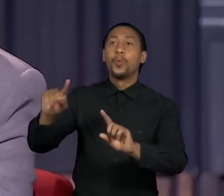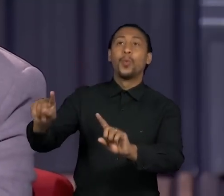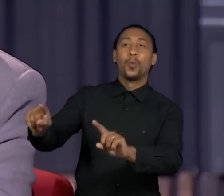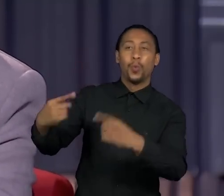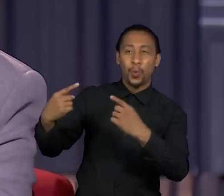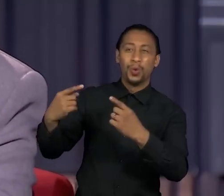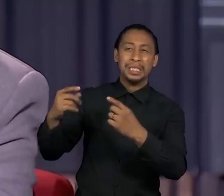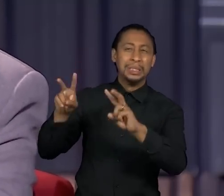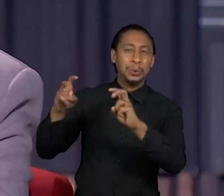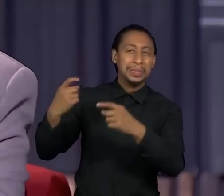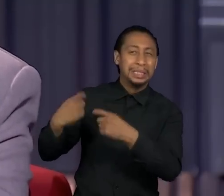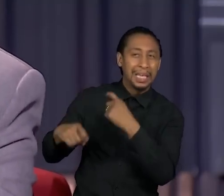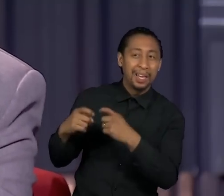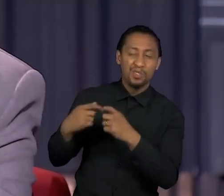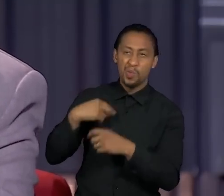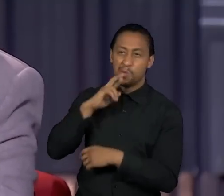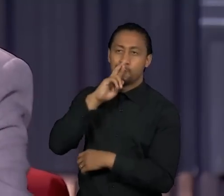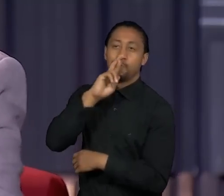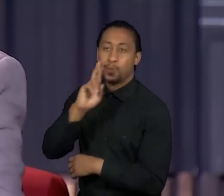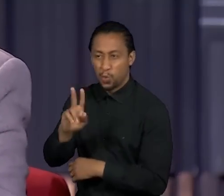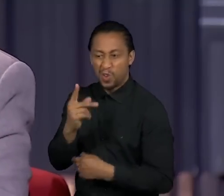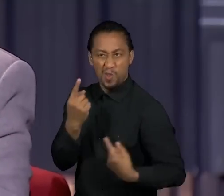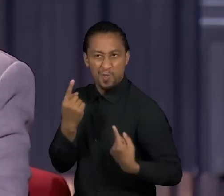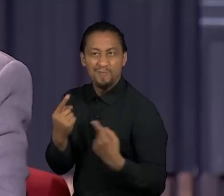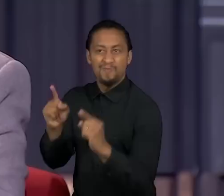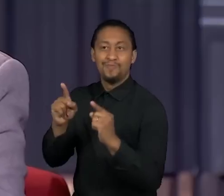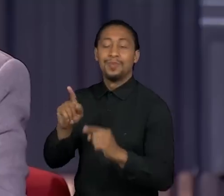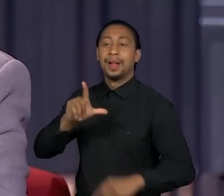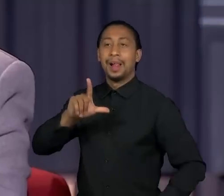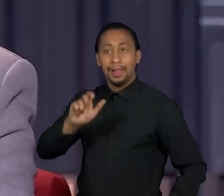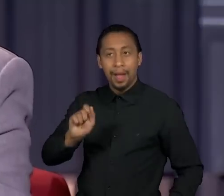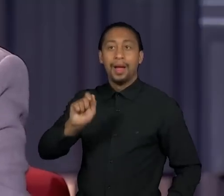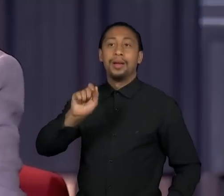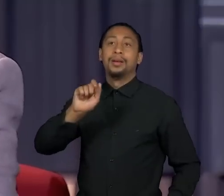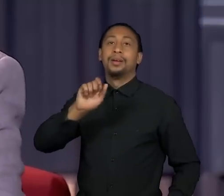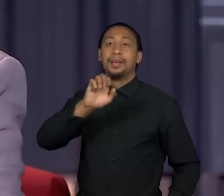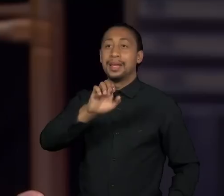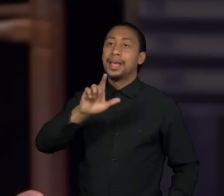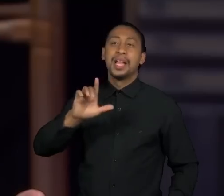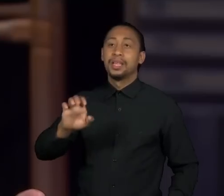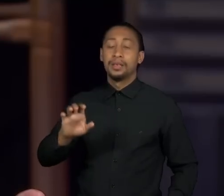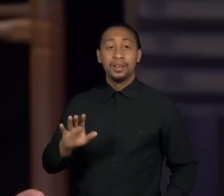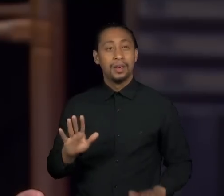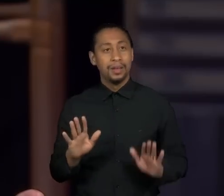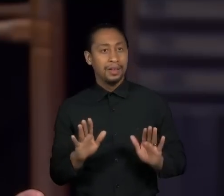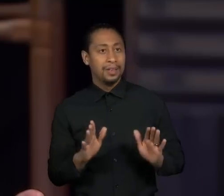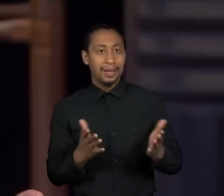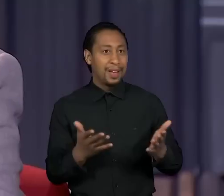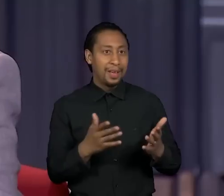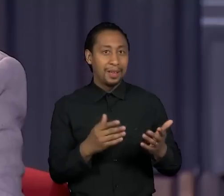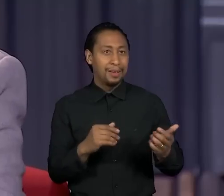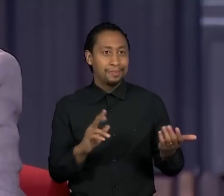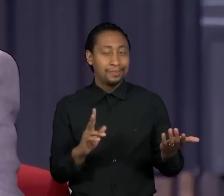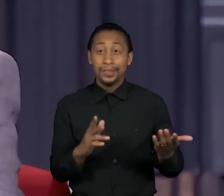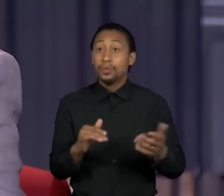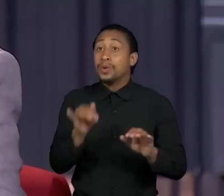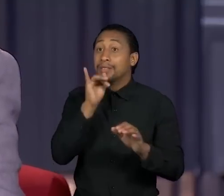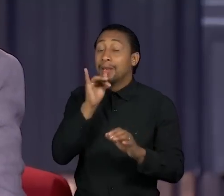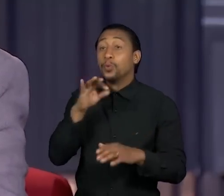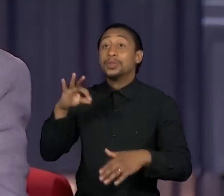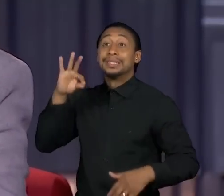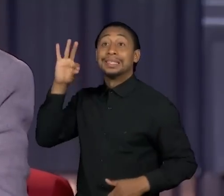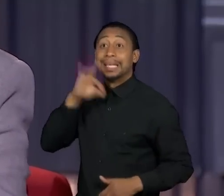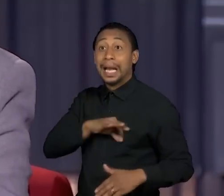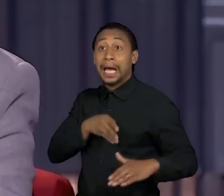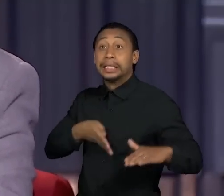conotação sexual, ele responde com esse contra-ataque, lá ele. Só isso. É meio assim, te Tipo, peguei. o salário entrou, aí o